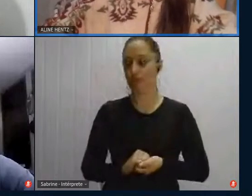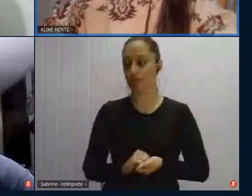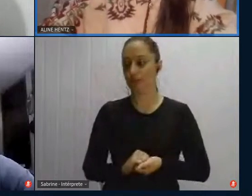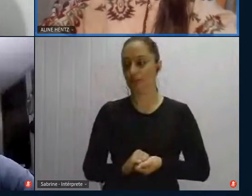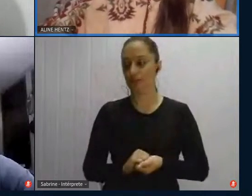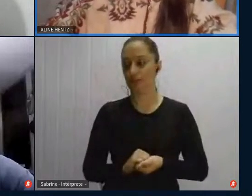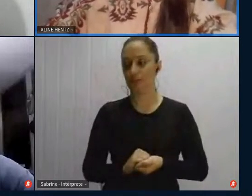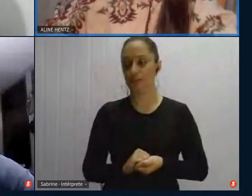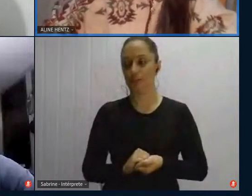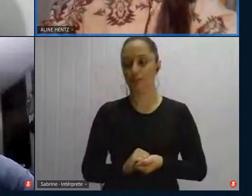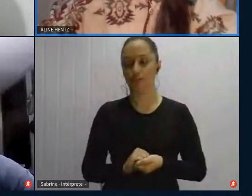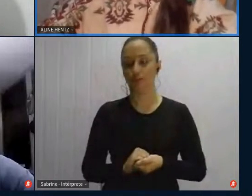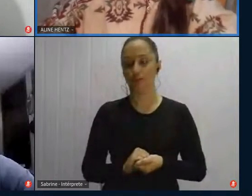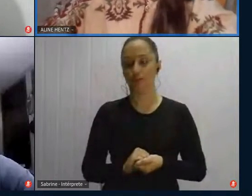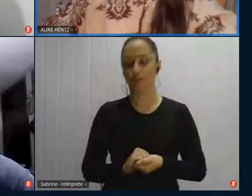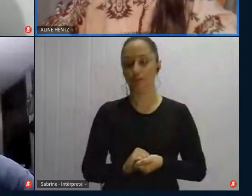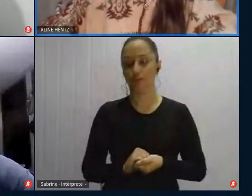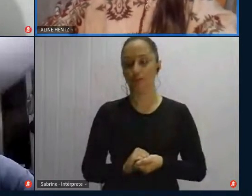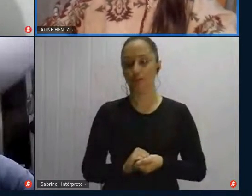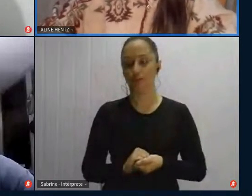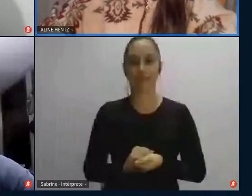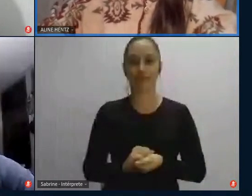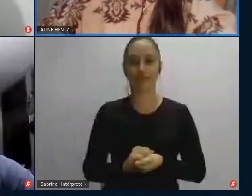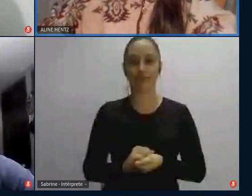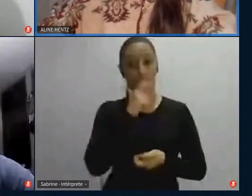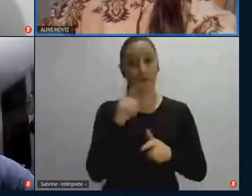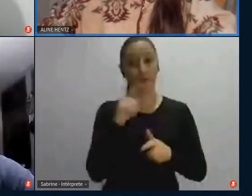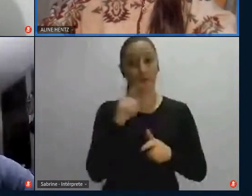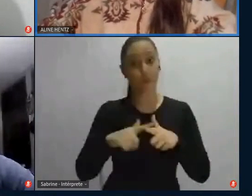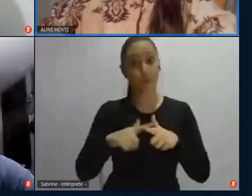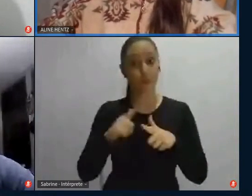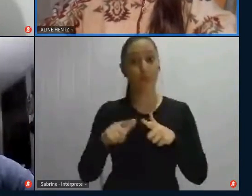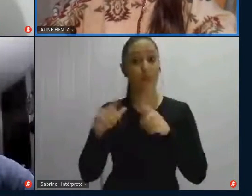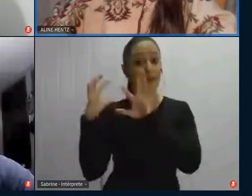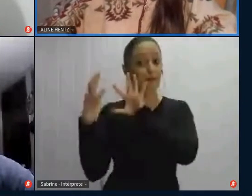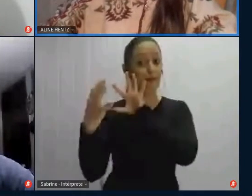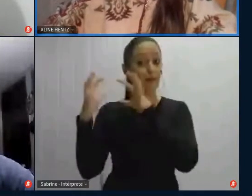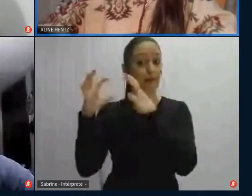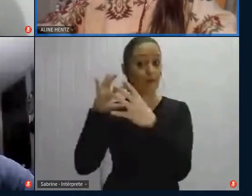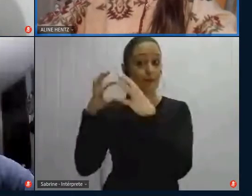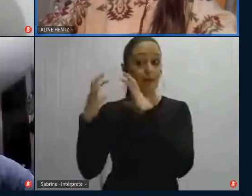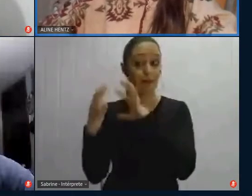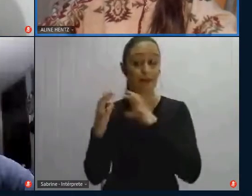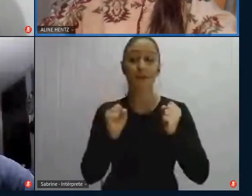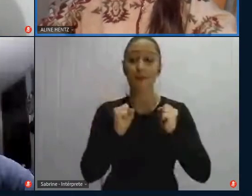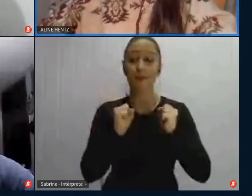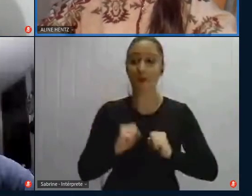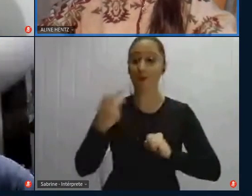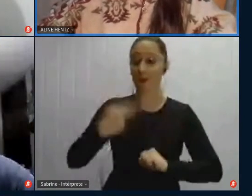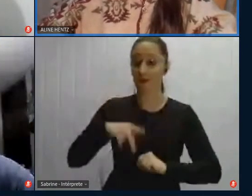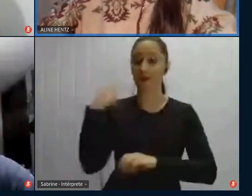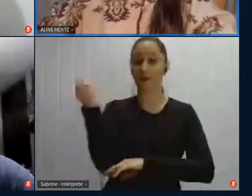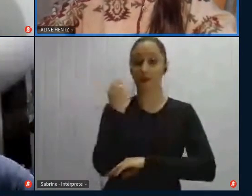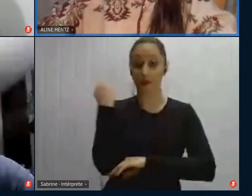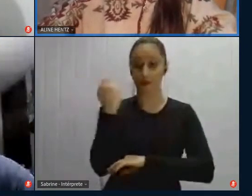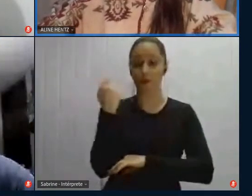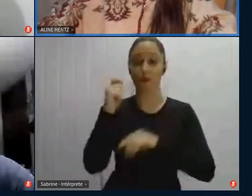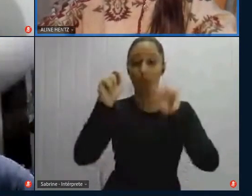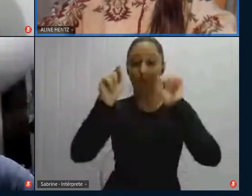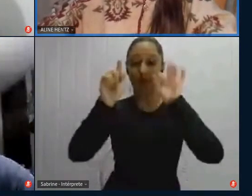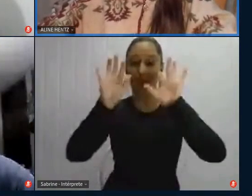Eu acho que é essa massa de ar polar que está trazendo a possibilidade de neve aí, que já está fazendo